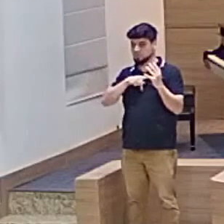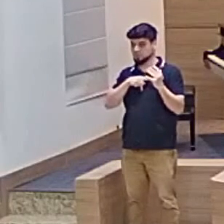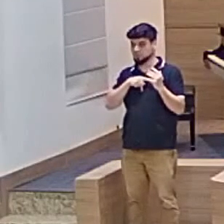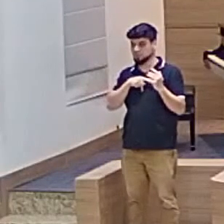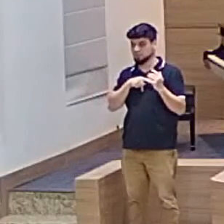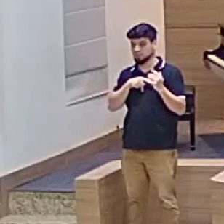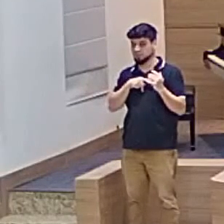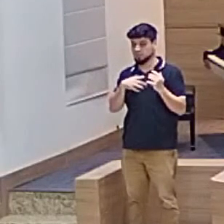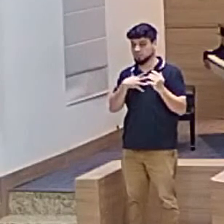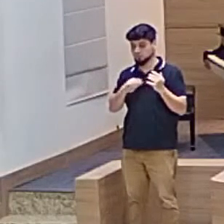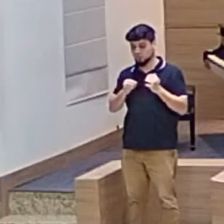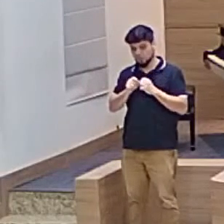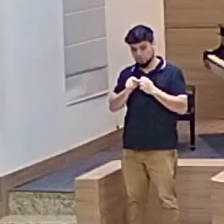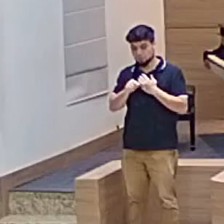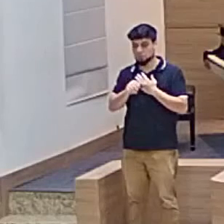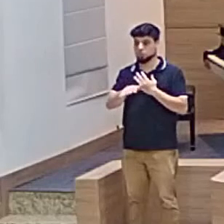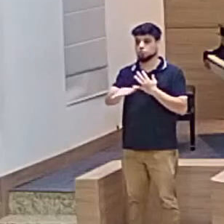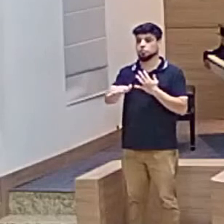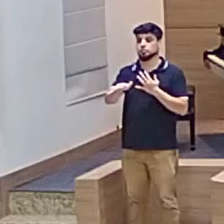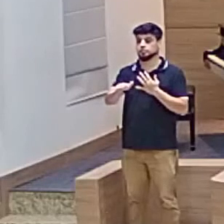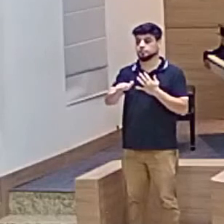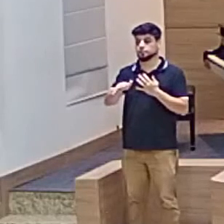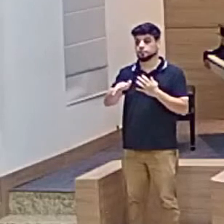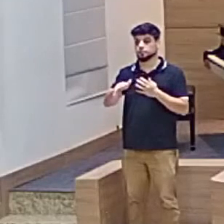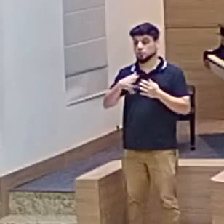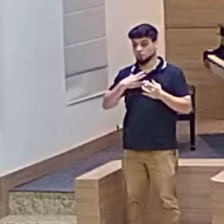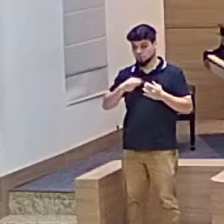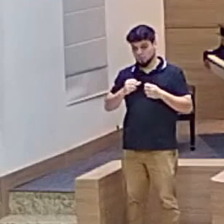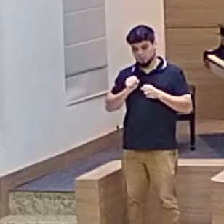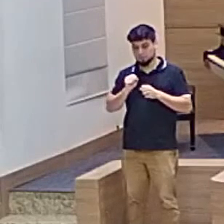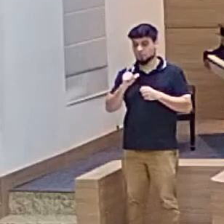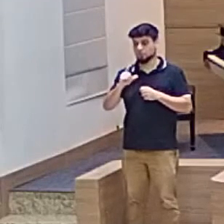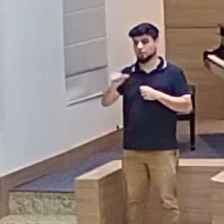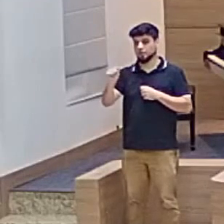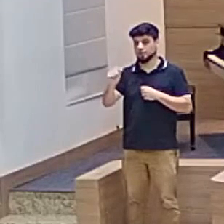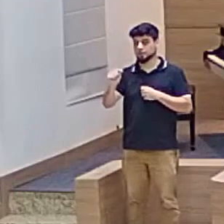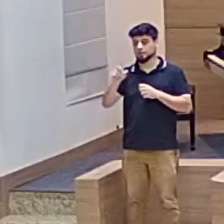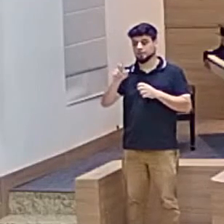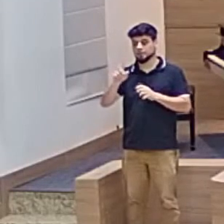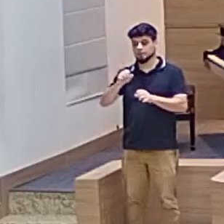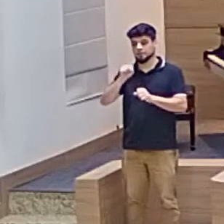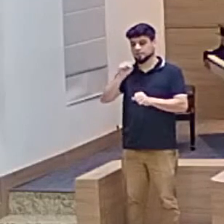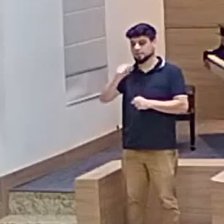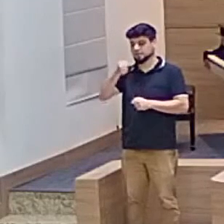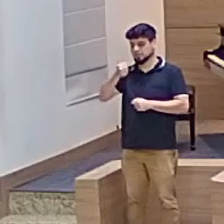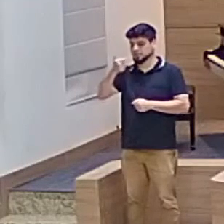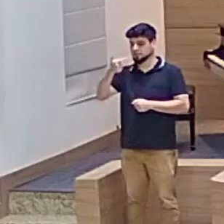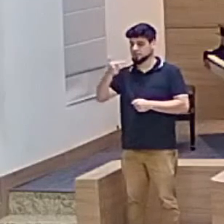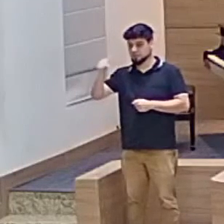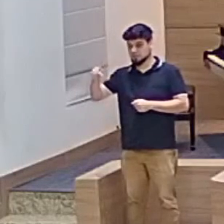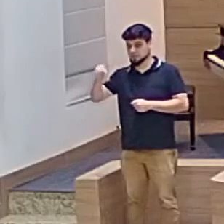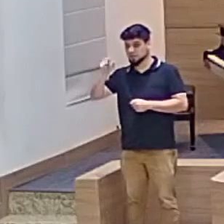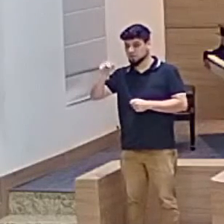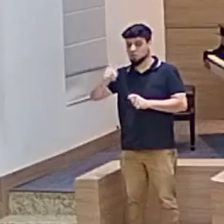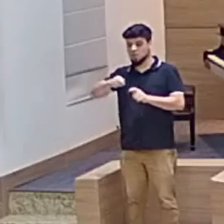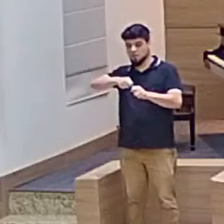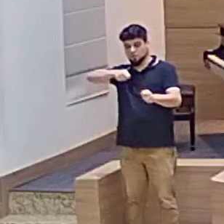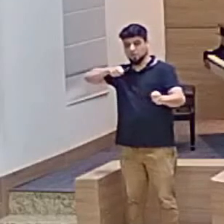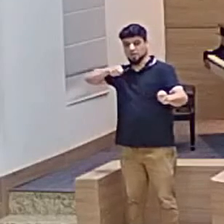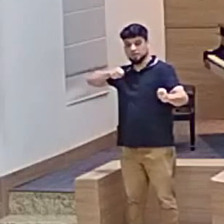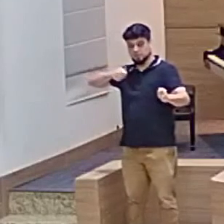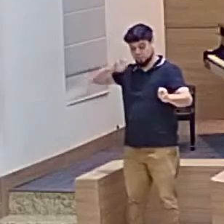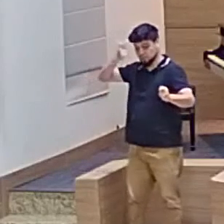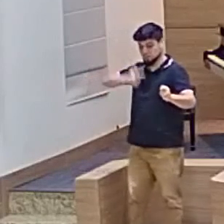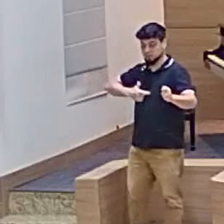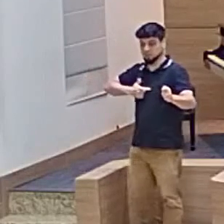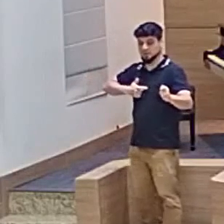extensão o filho uma hora vai Salmo 127 diz que vai como flecha nas mãos do guerreiro ou seja o guerreiro lança e